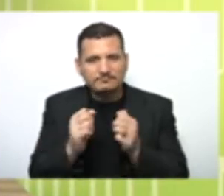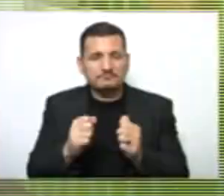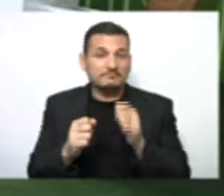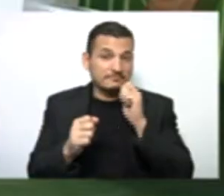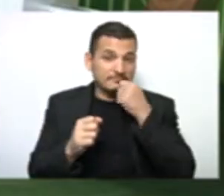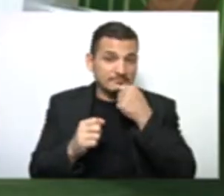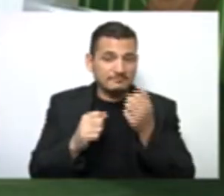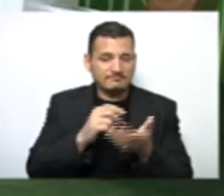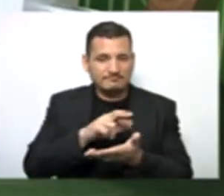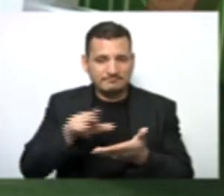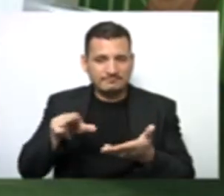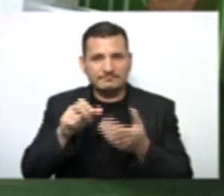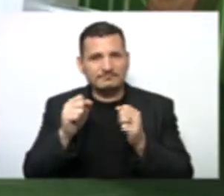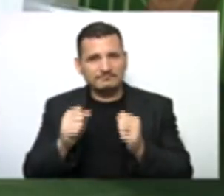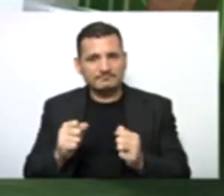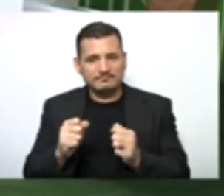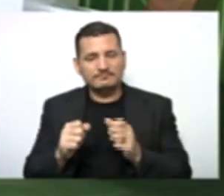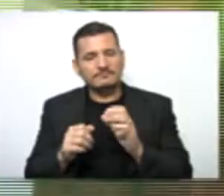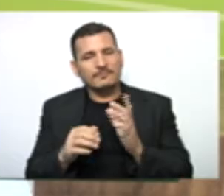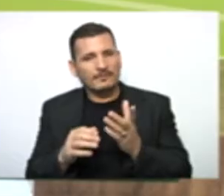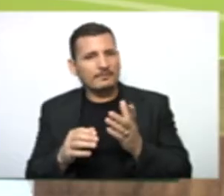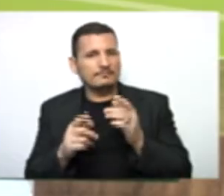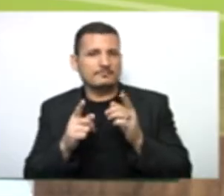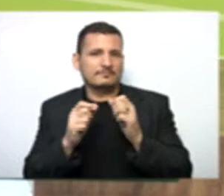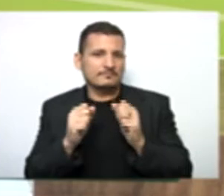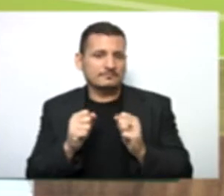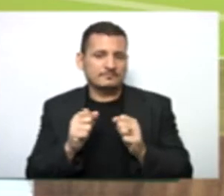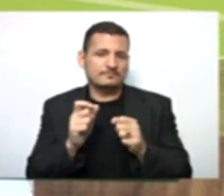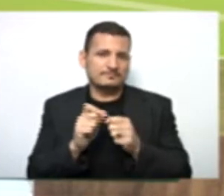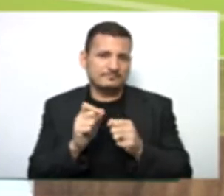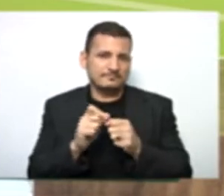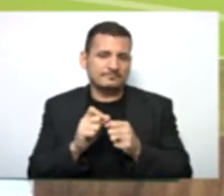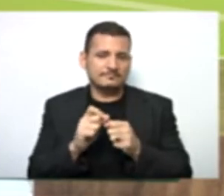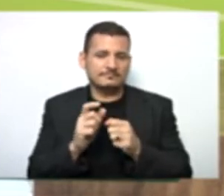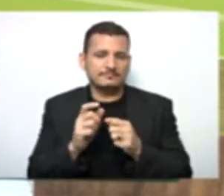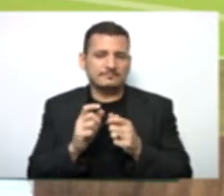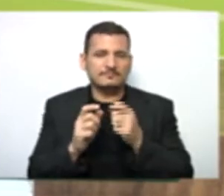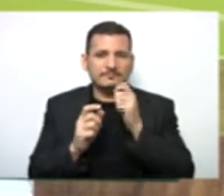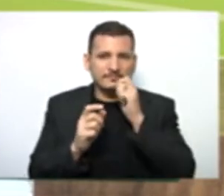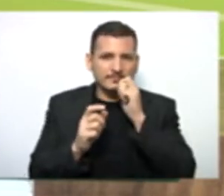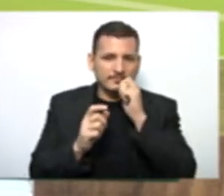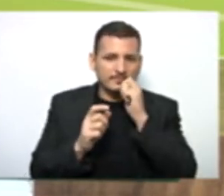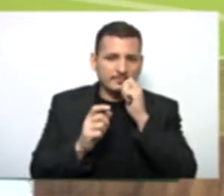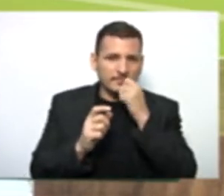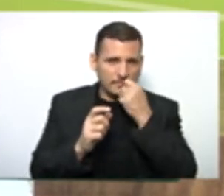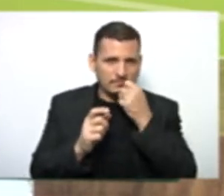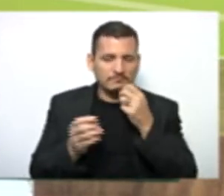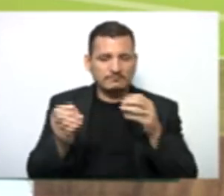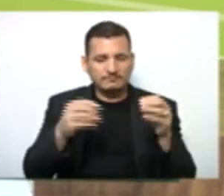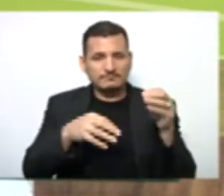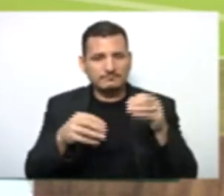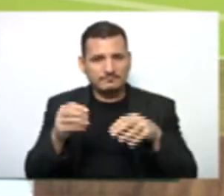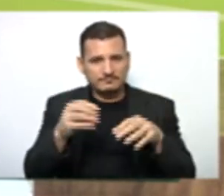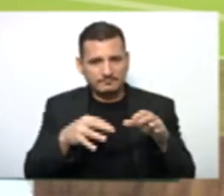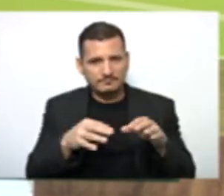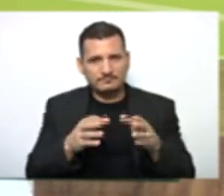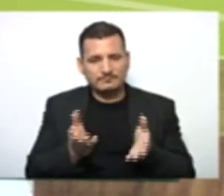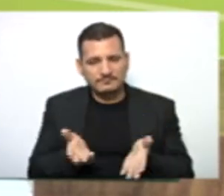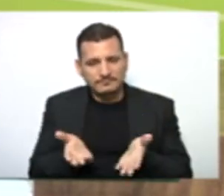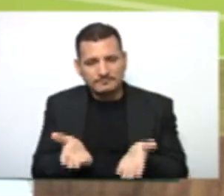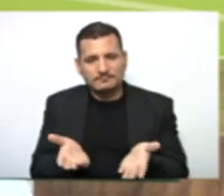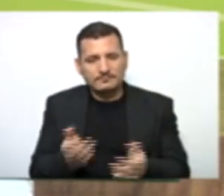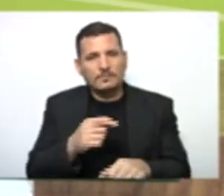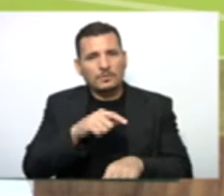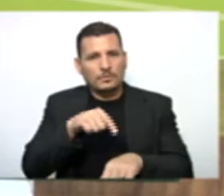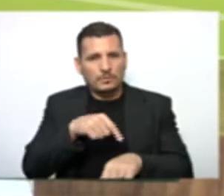né? Exatamente. Você pode colocar um pão, realizar um pão em uma sequência de ingredientes, assar por um determinado